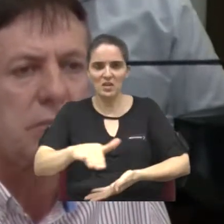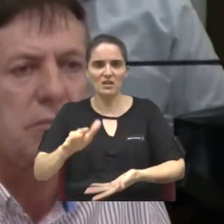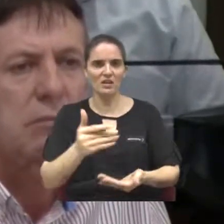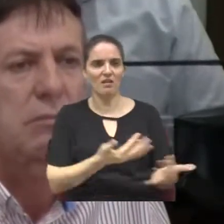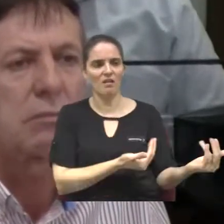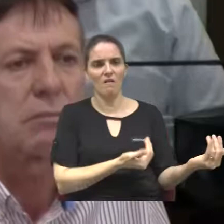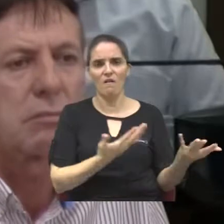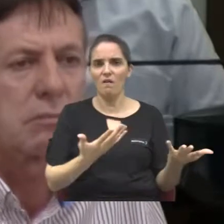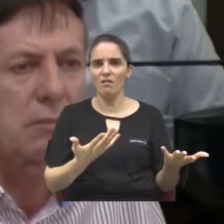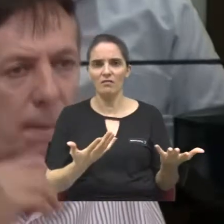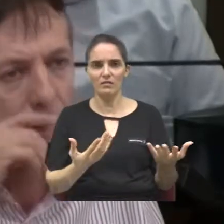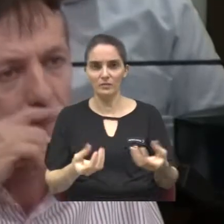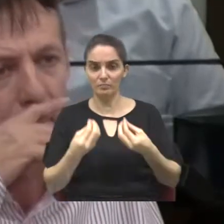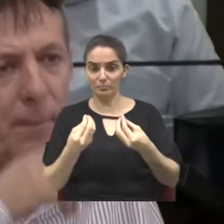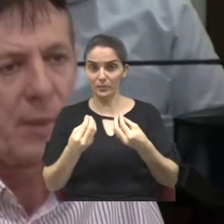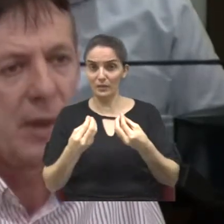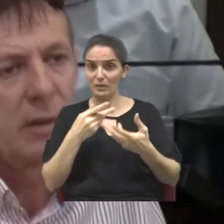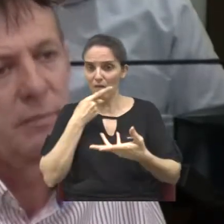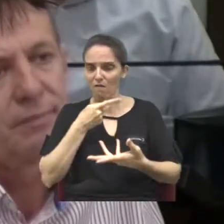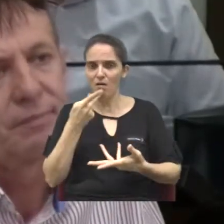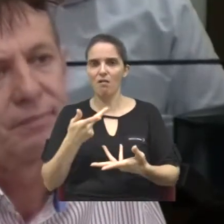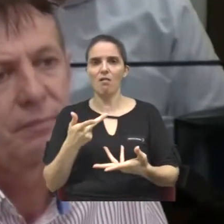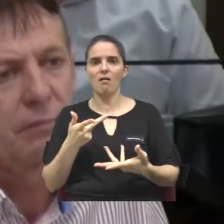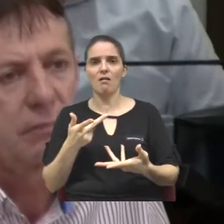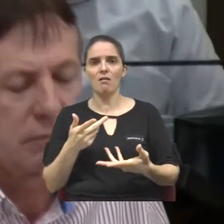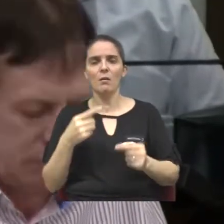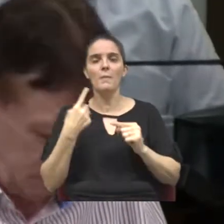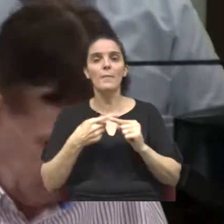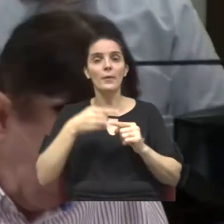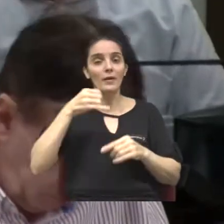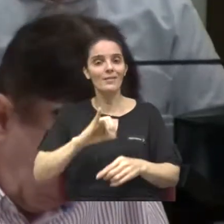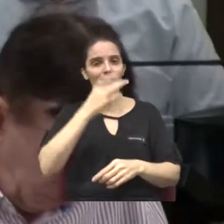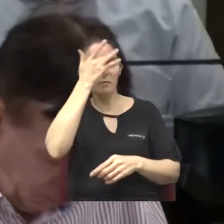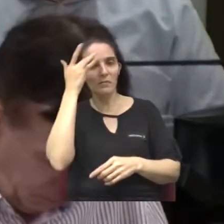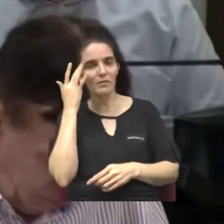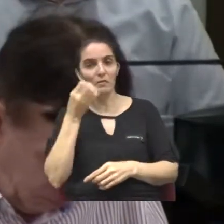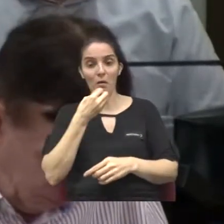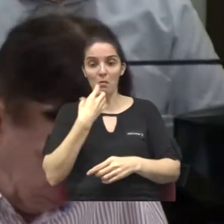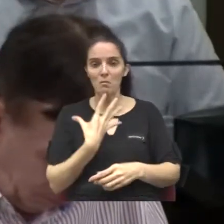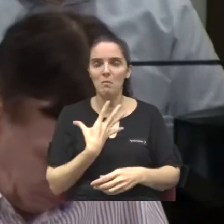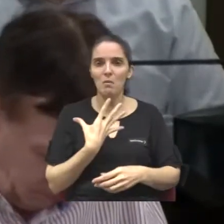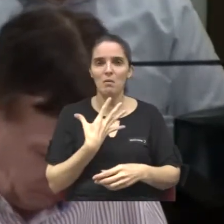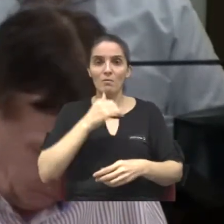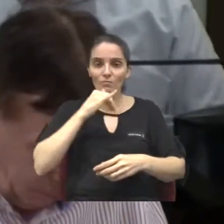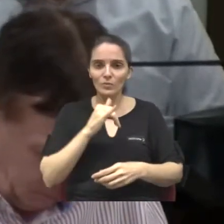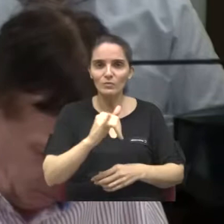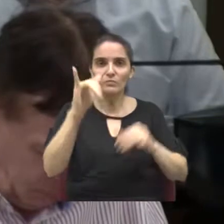precisamos falar. Porque se a pessoa de bem não falar e não defender essas